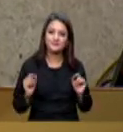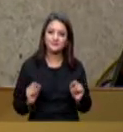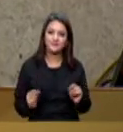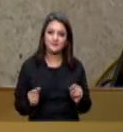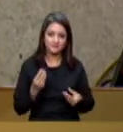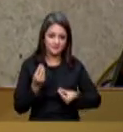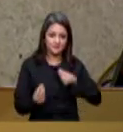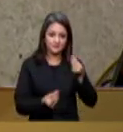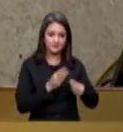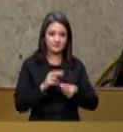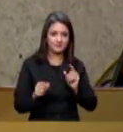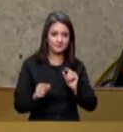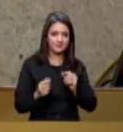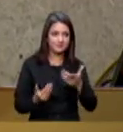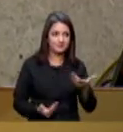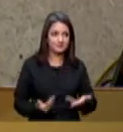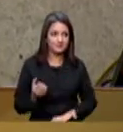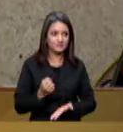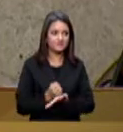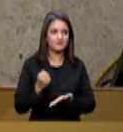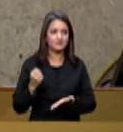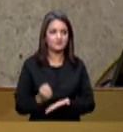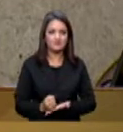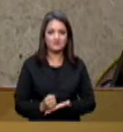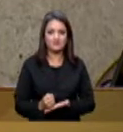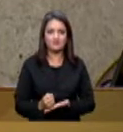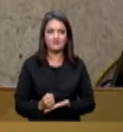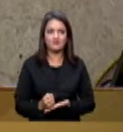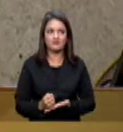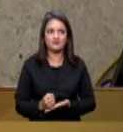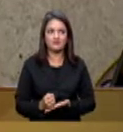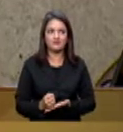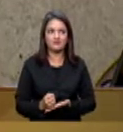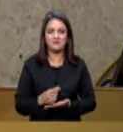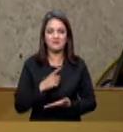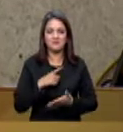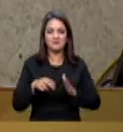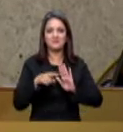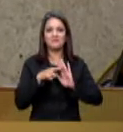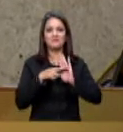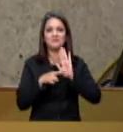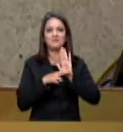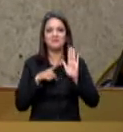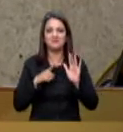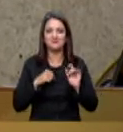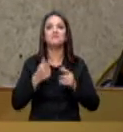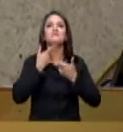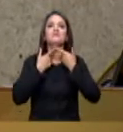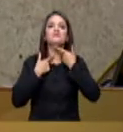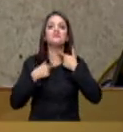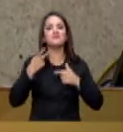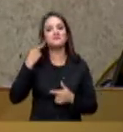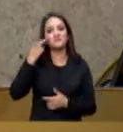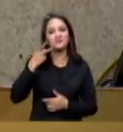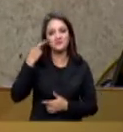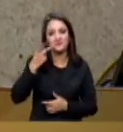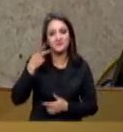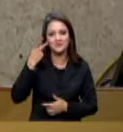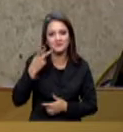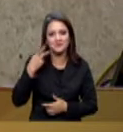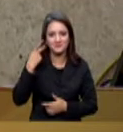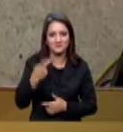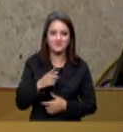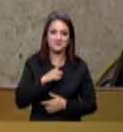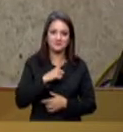de execução do serviço de saneamento básico, a norma impugnada externou a vontade política